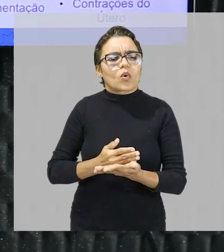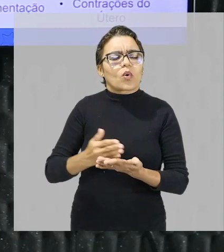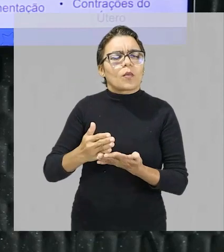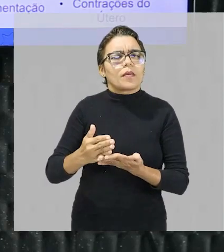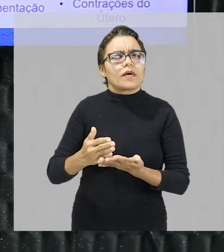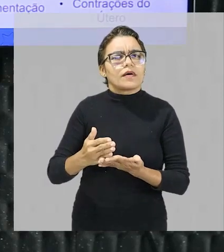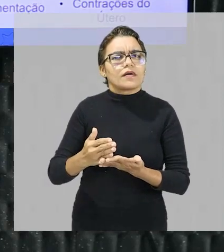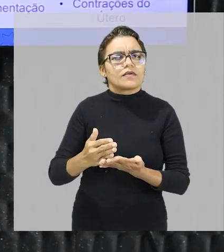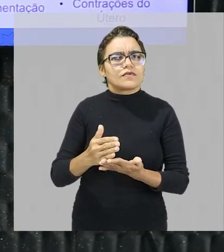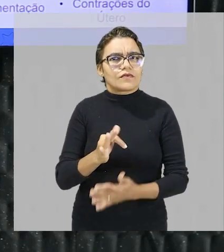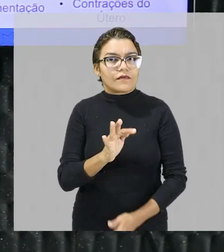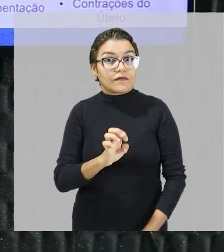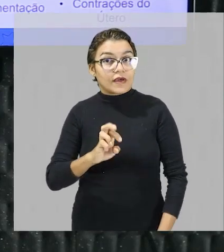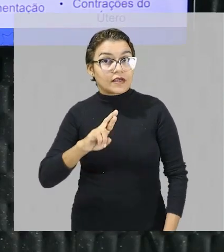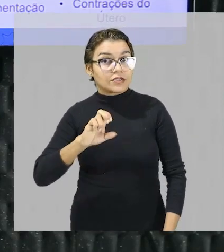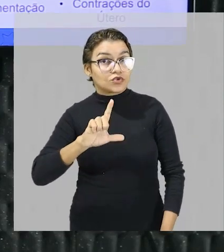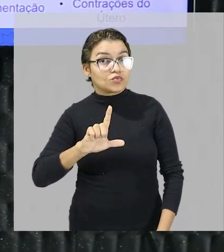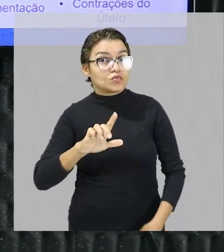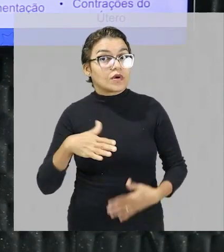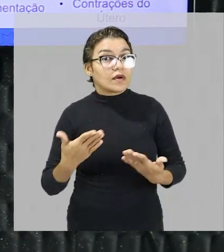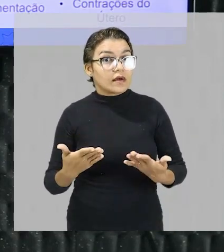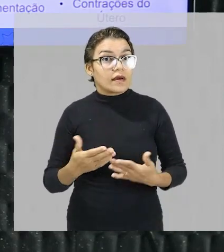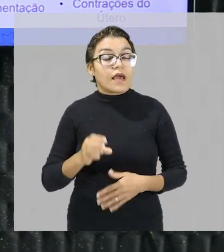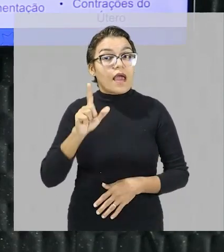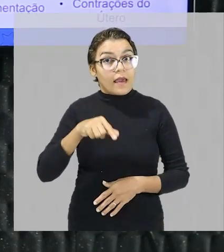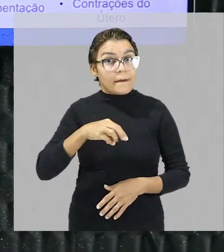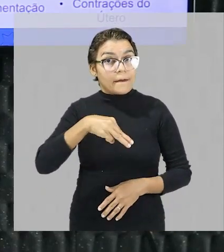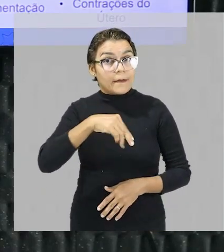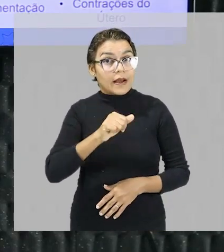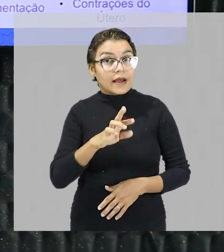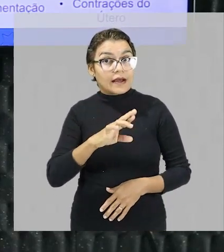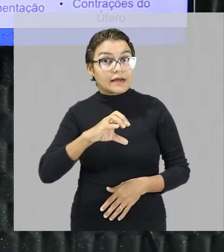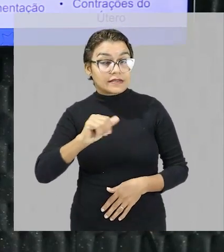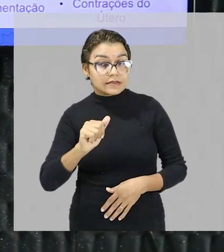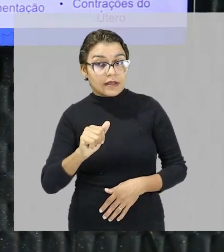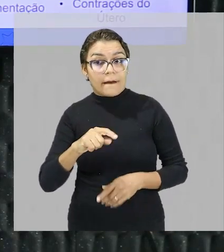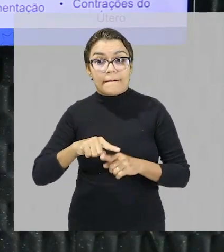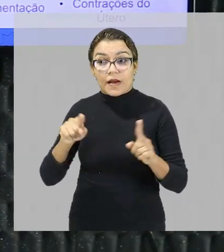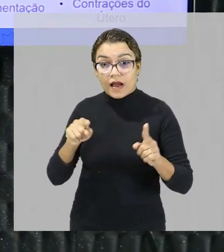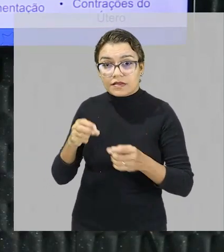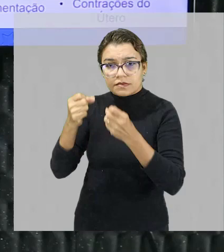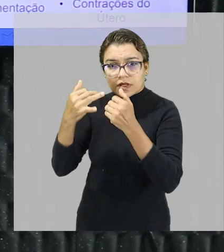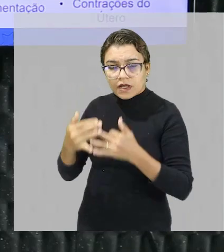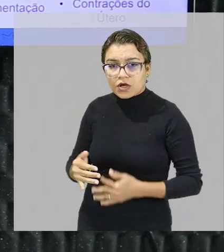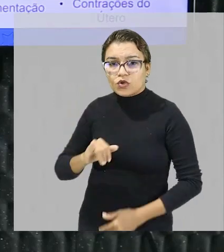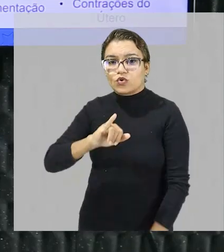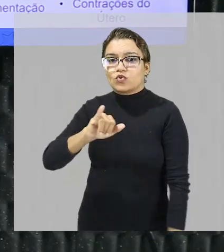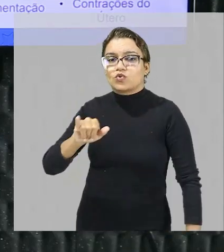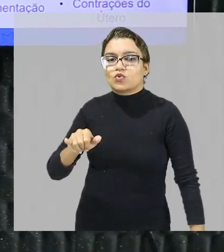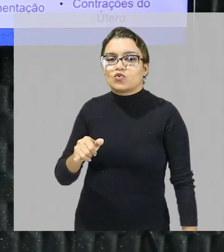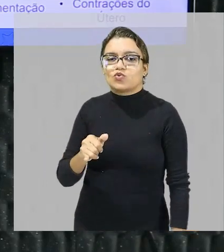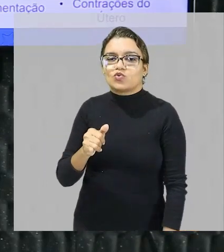período fértil, gente? Deveria ser quem? Márcia. E ele está dizendo que é quem? Olha ali, ó.